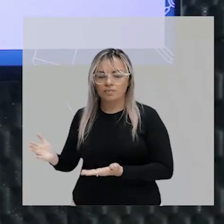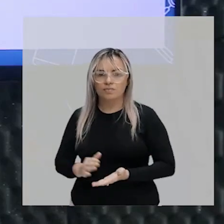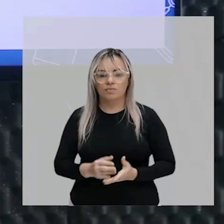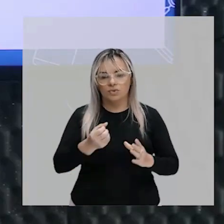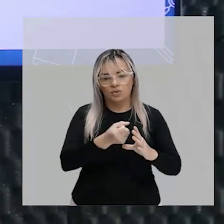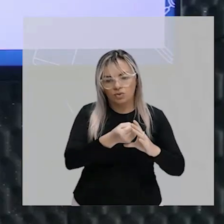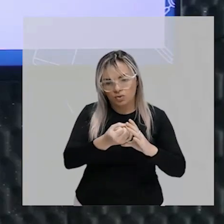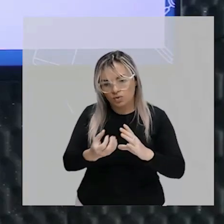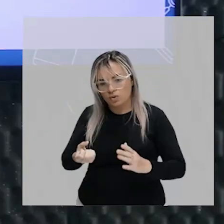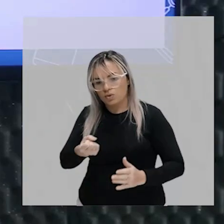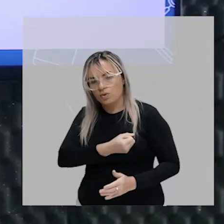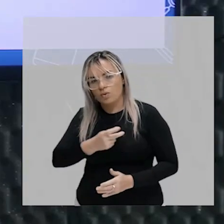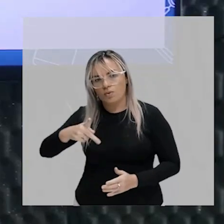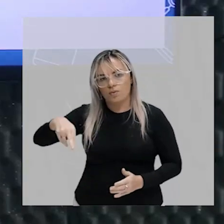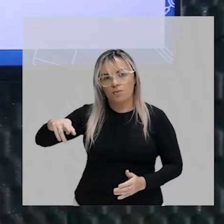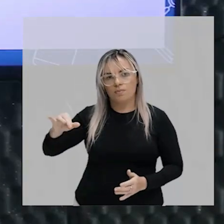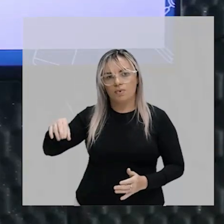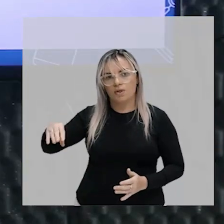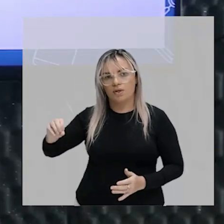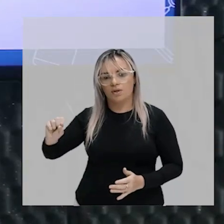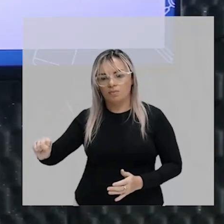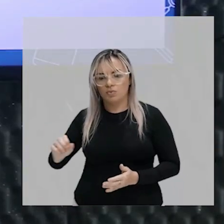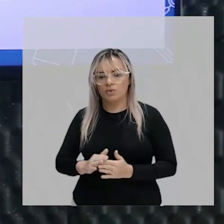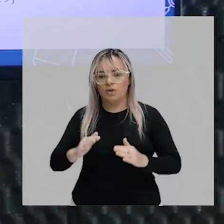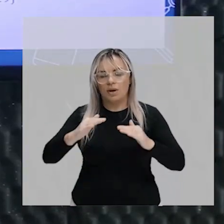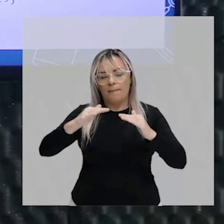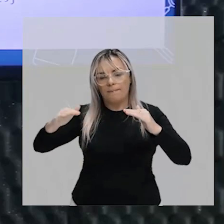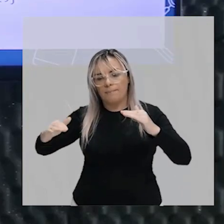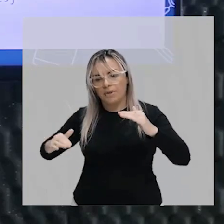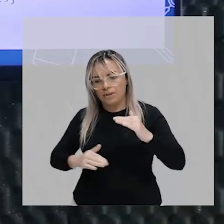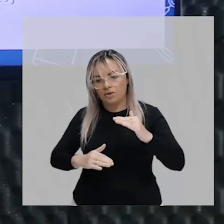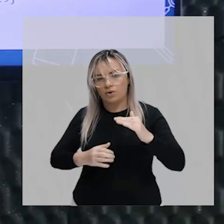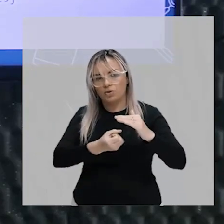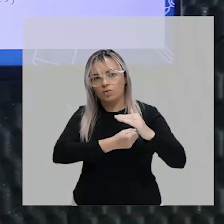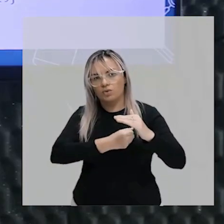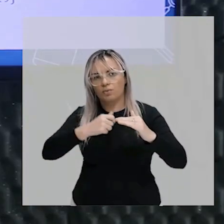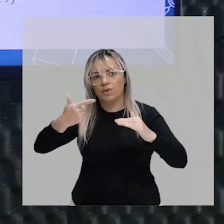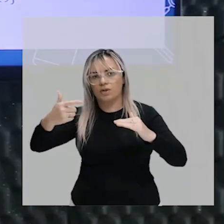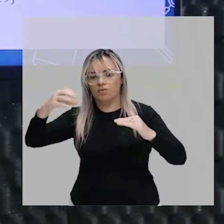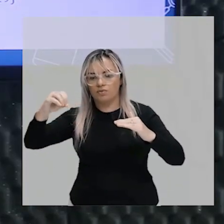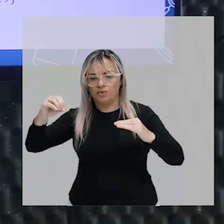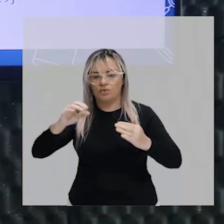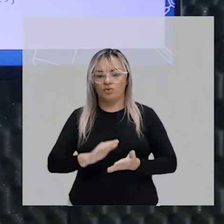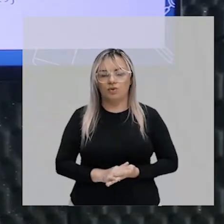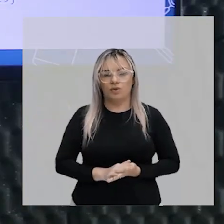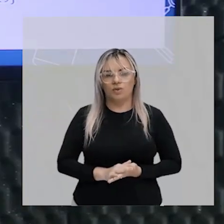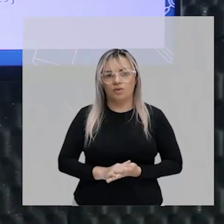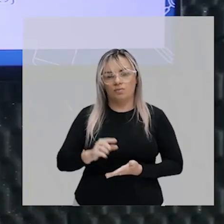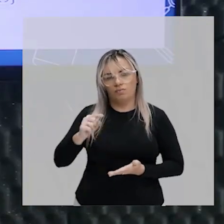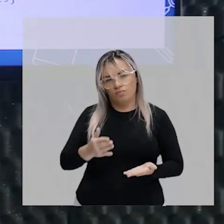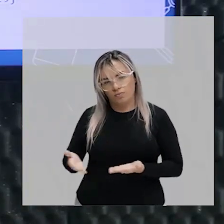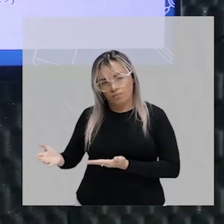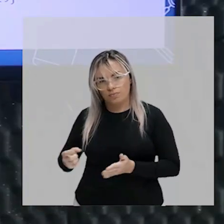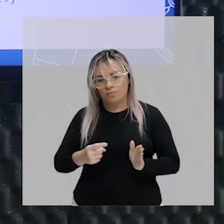números primos menores que 20 então aqui né dentro dessa condição de ser primo e